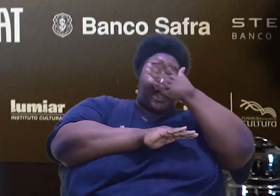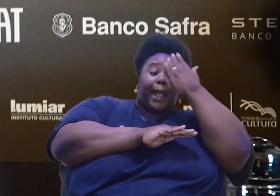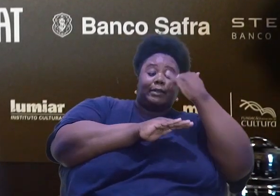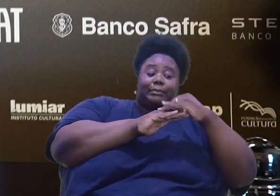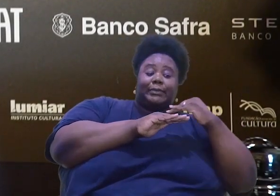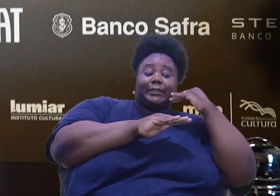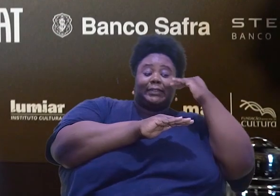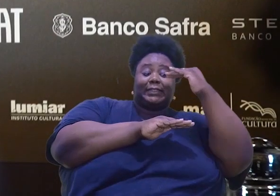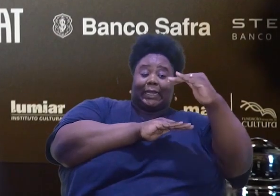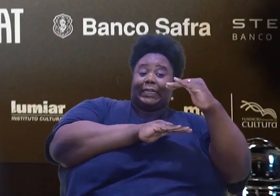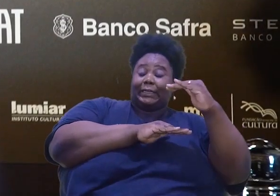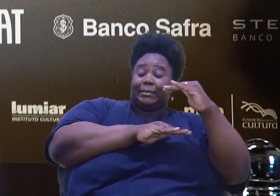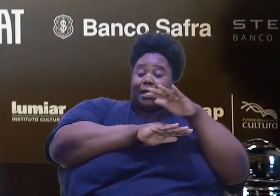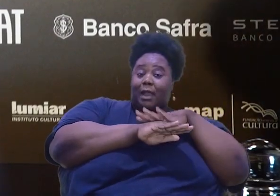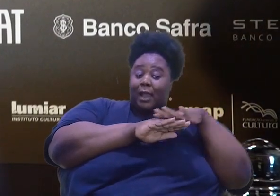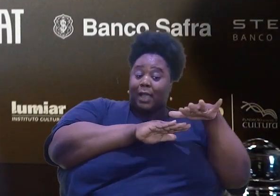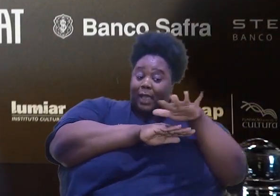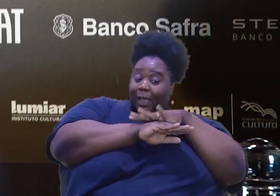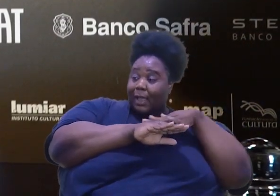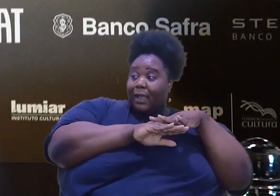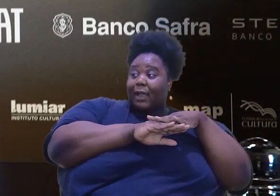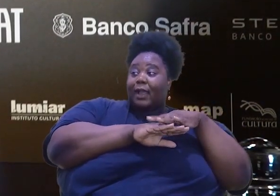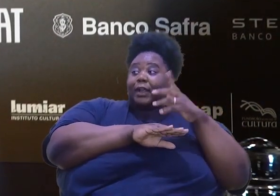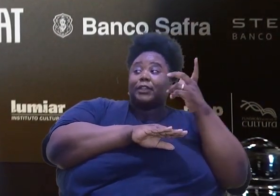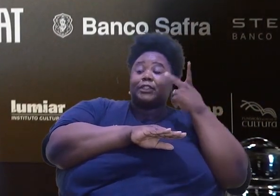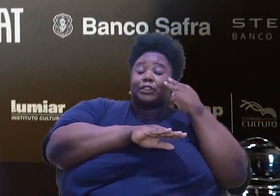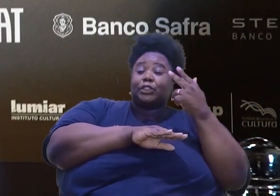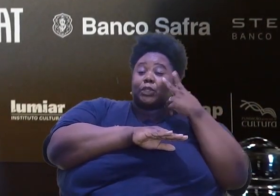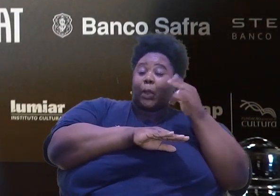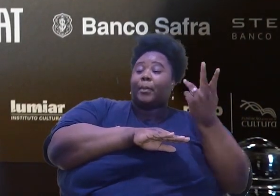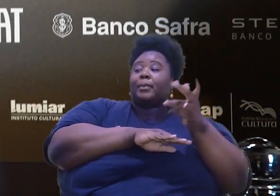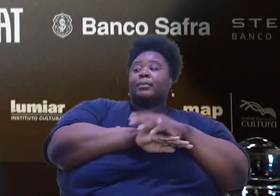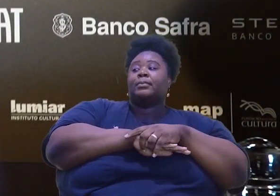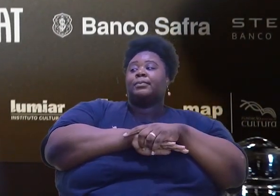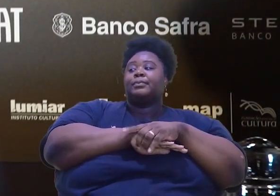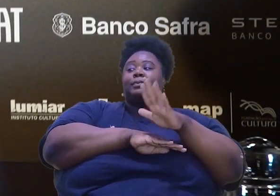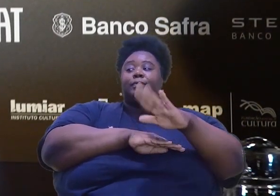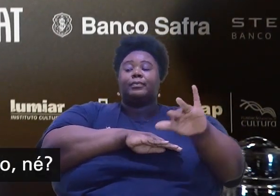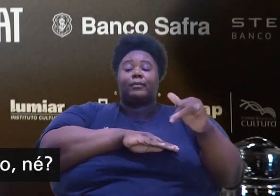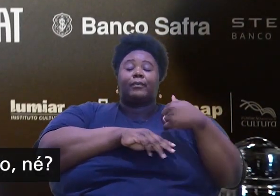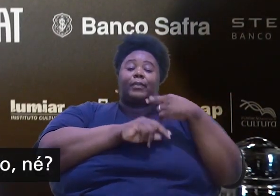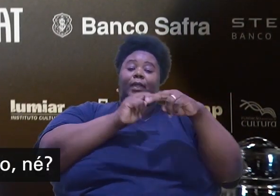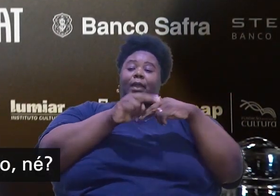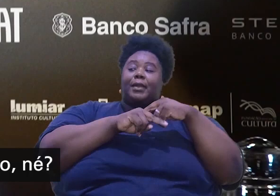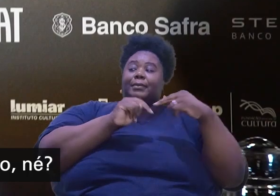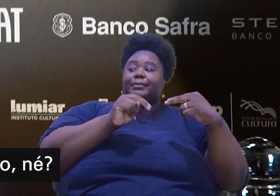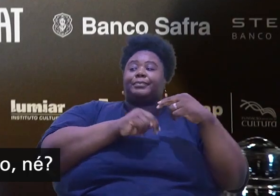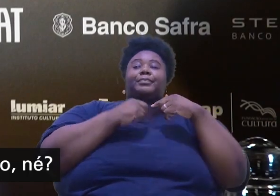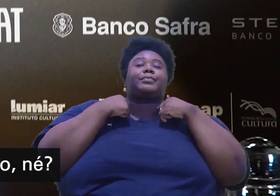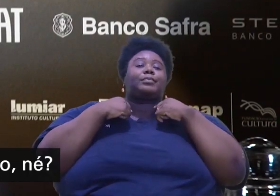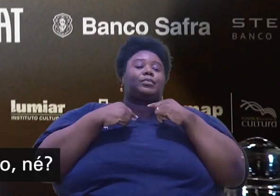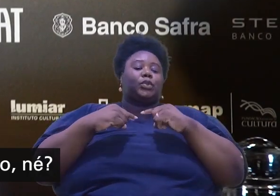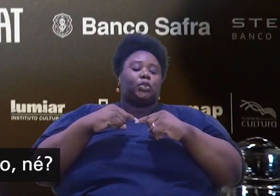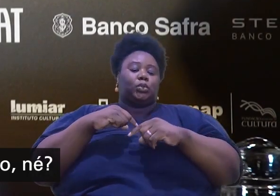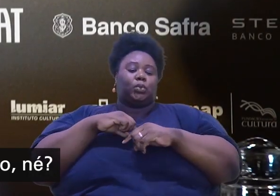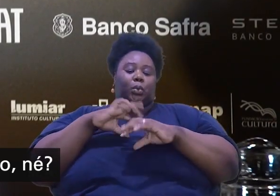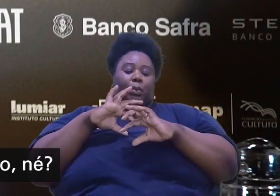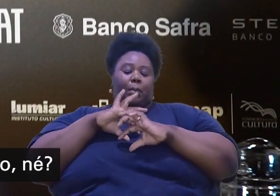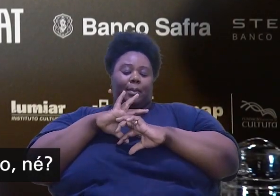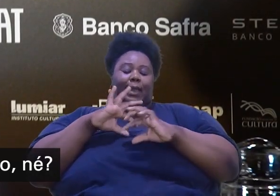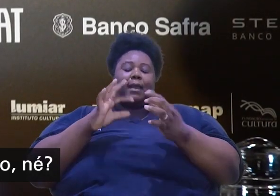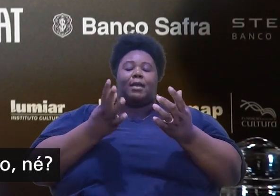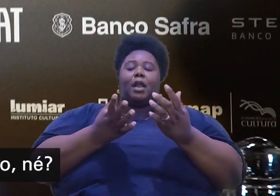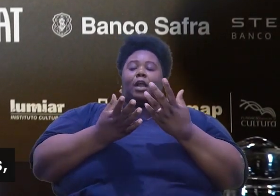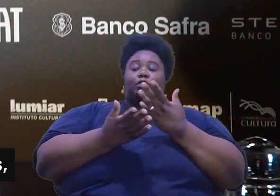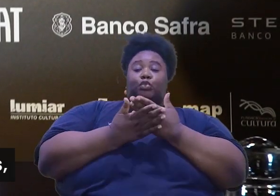na classe dos andares superiores, normalmente eram aqueles meninos que ganhavam, tinha uma medalhinha aqui pelo desempenho,